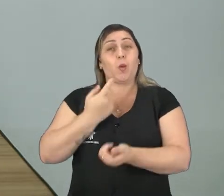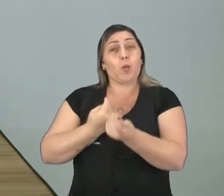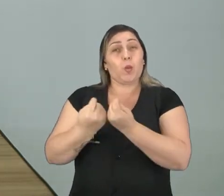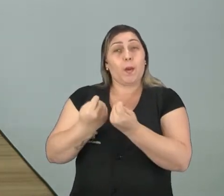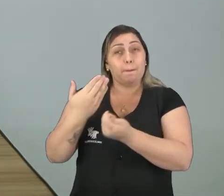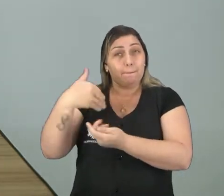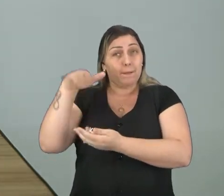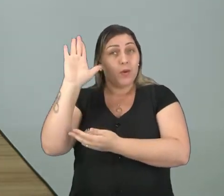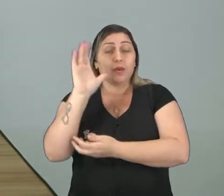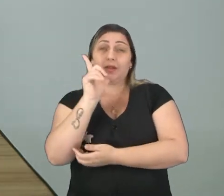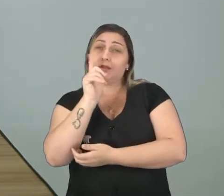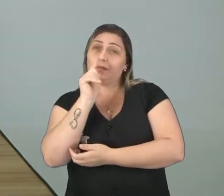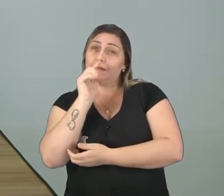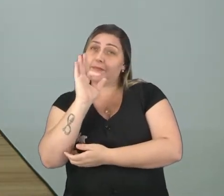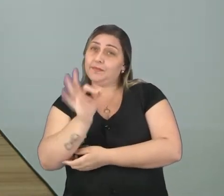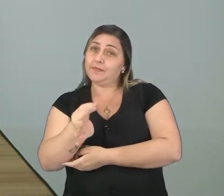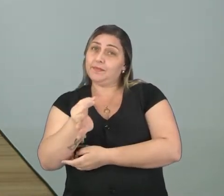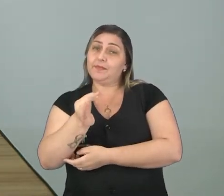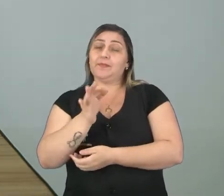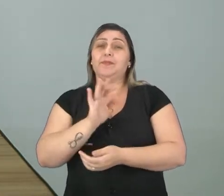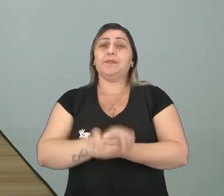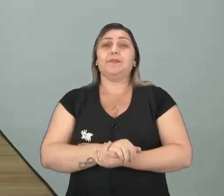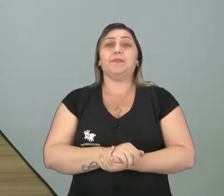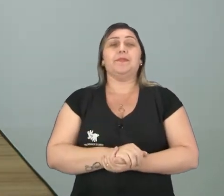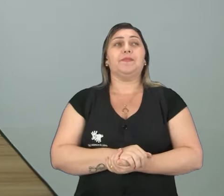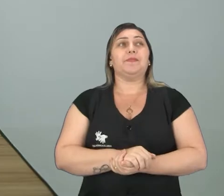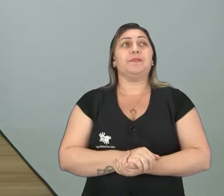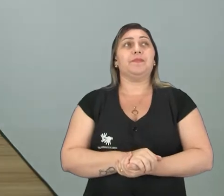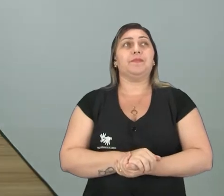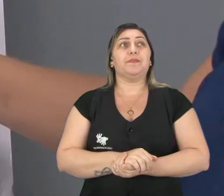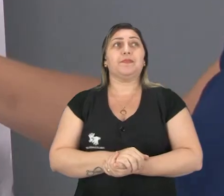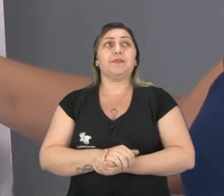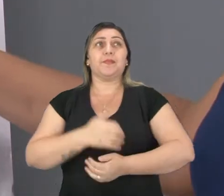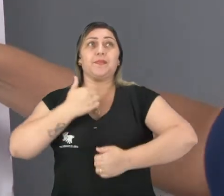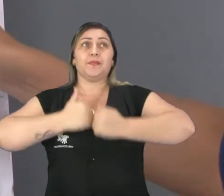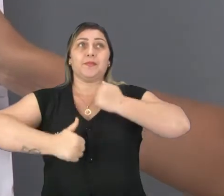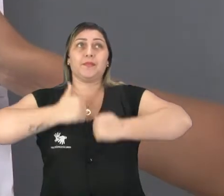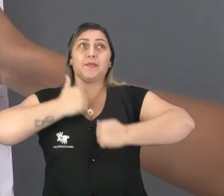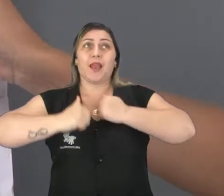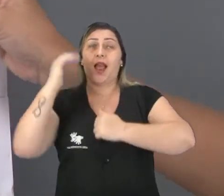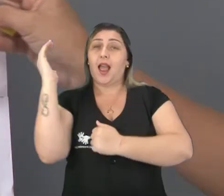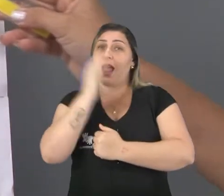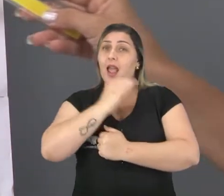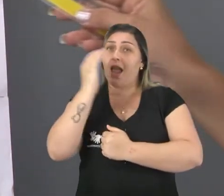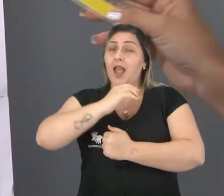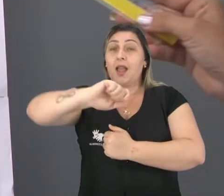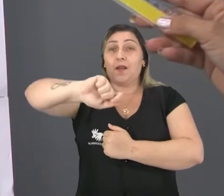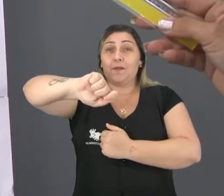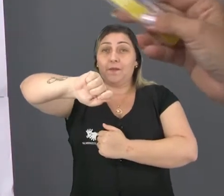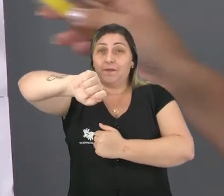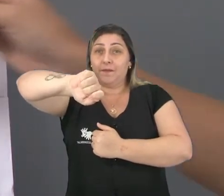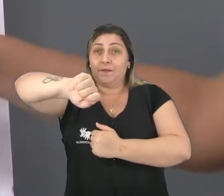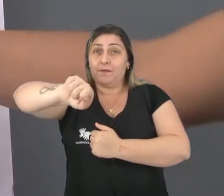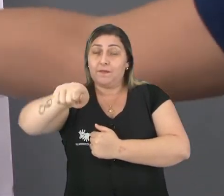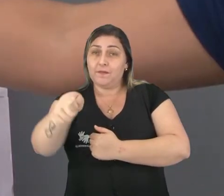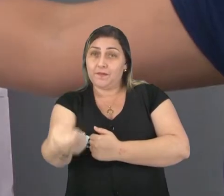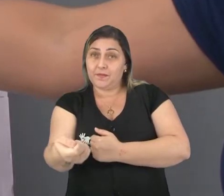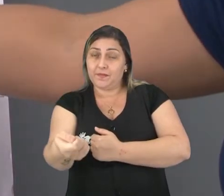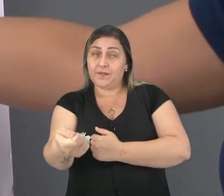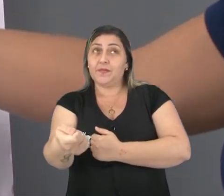controle maior da água, certo? Tomar banhos rápidos e fechar a